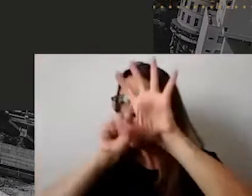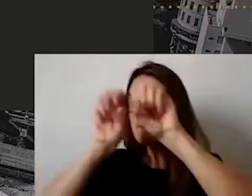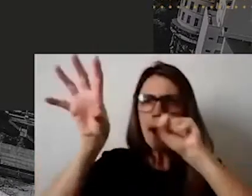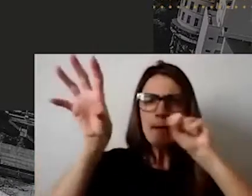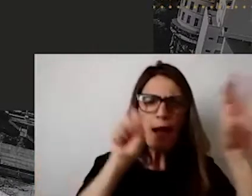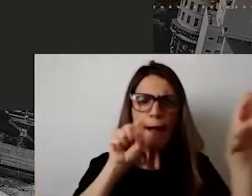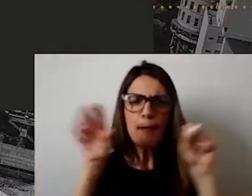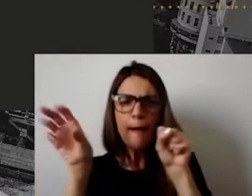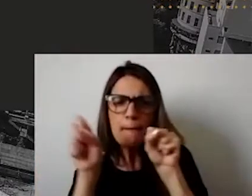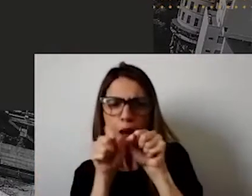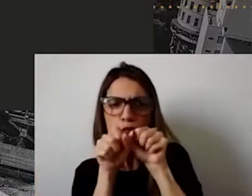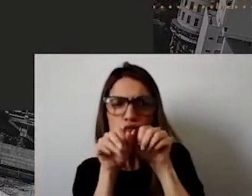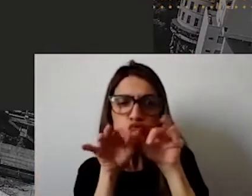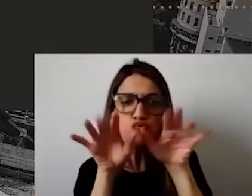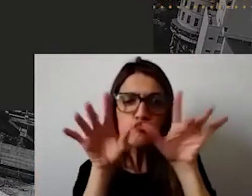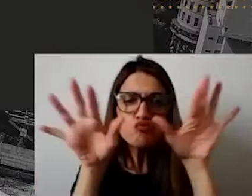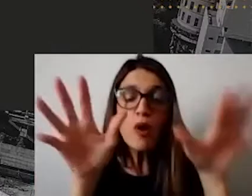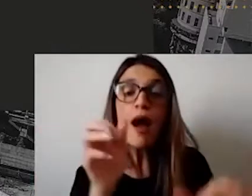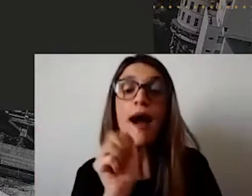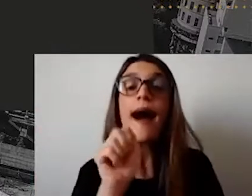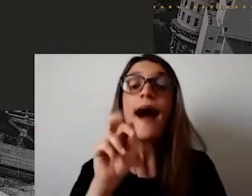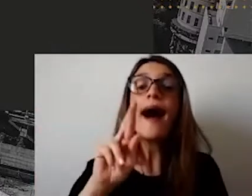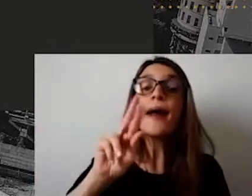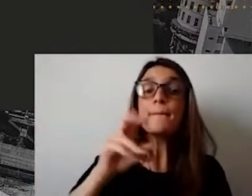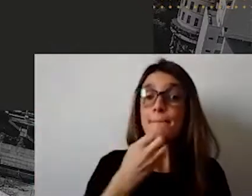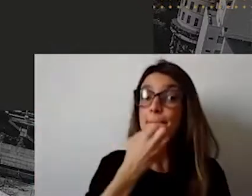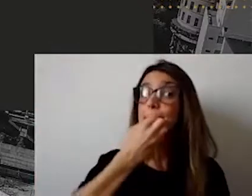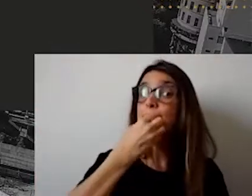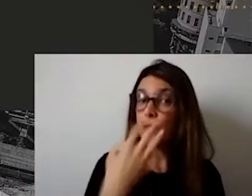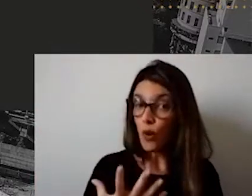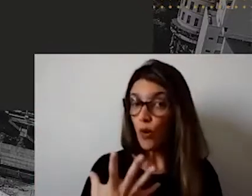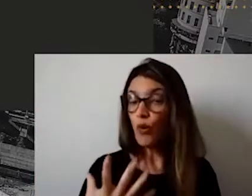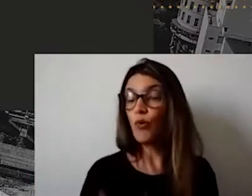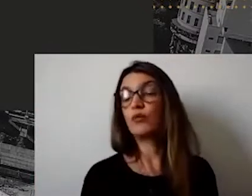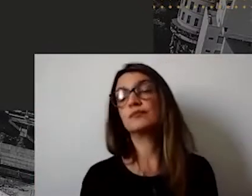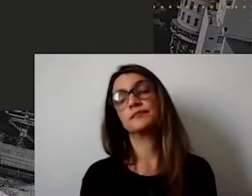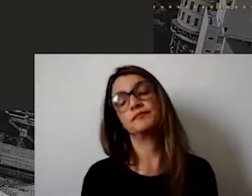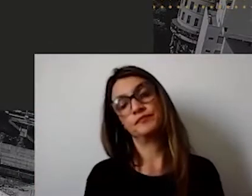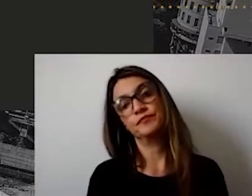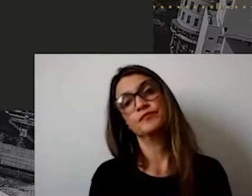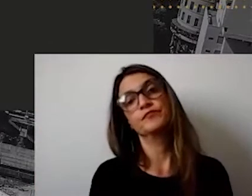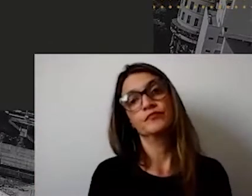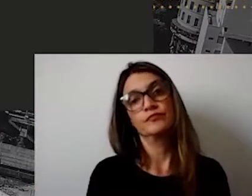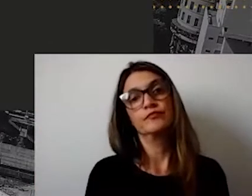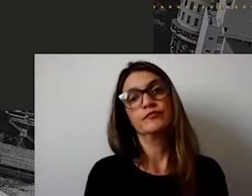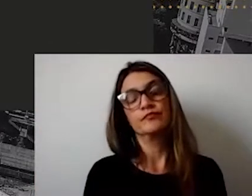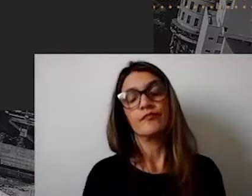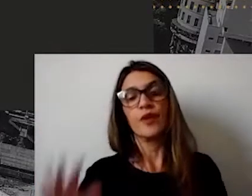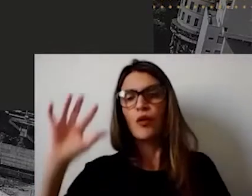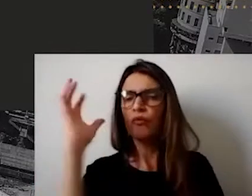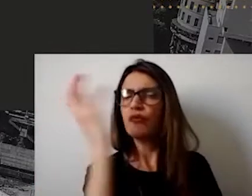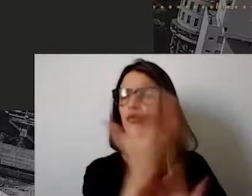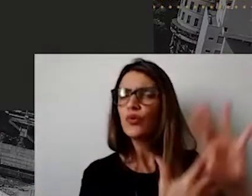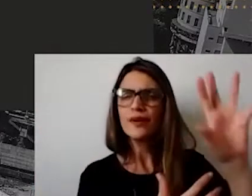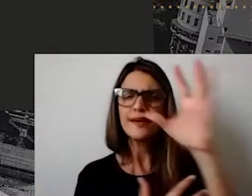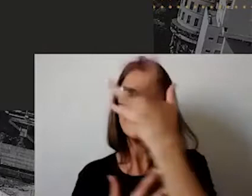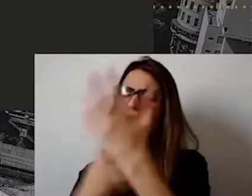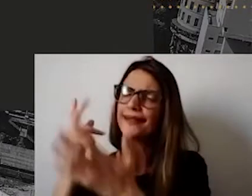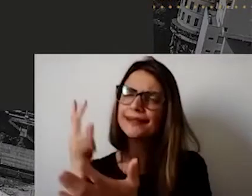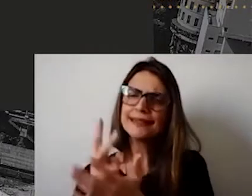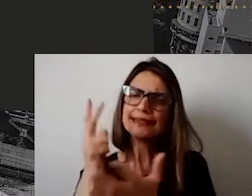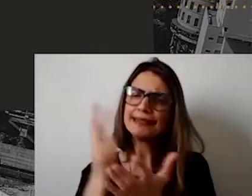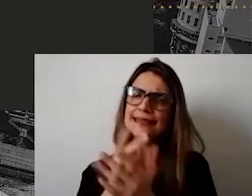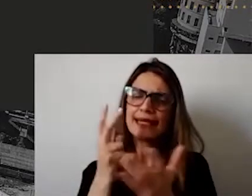está, e a tendência é que ela seja uma floresta cada vez